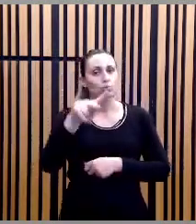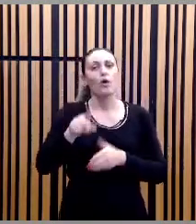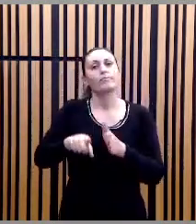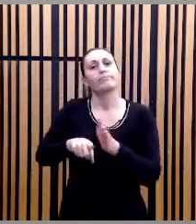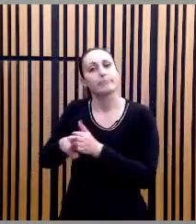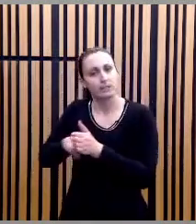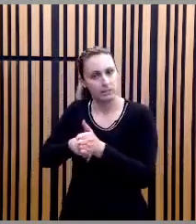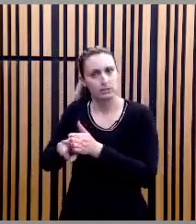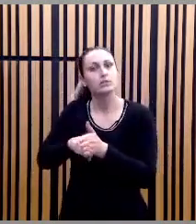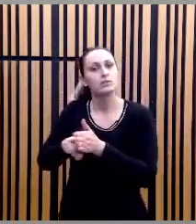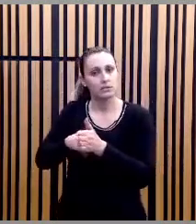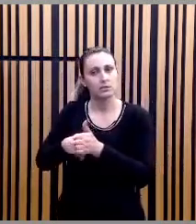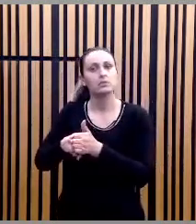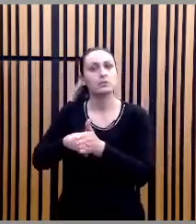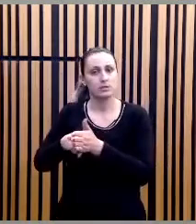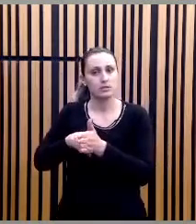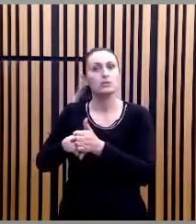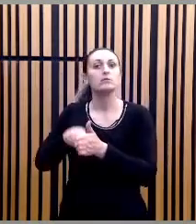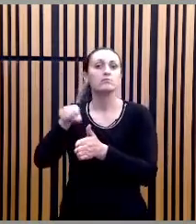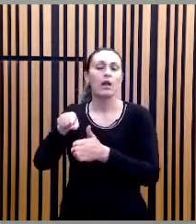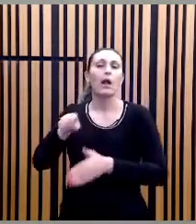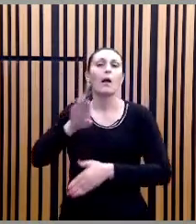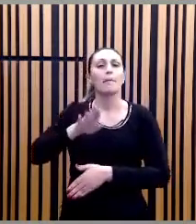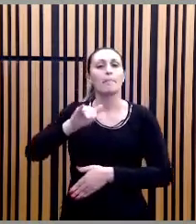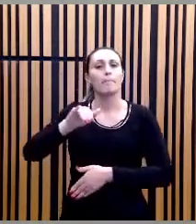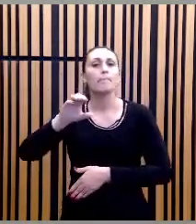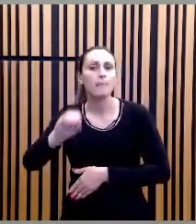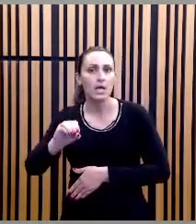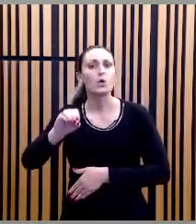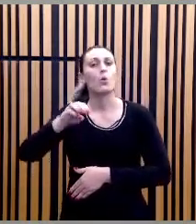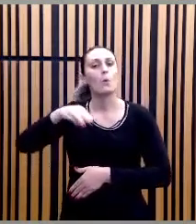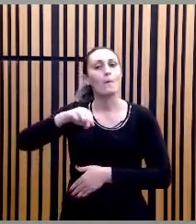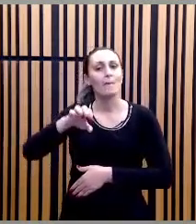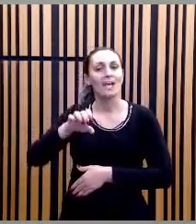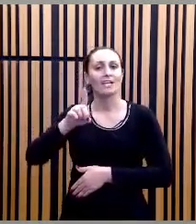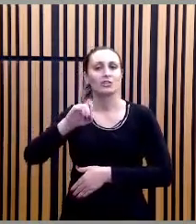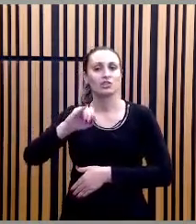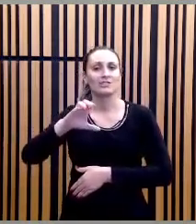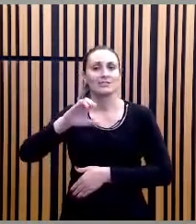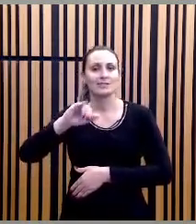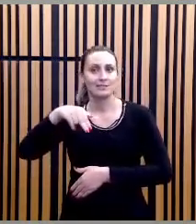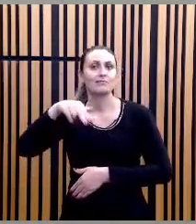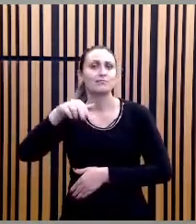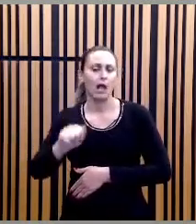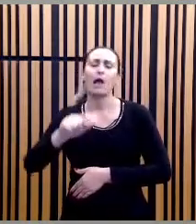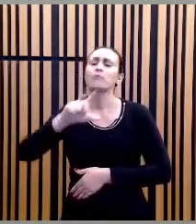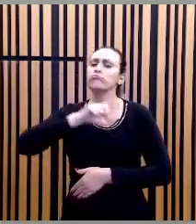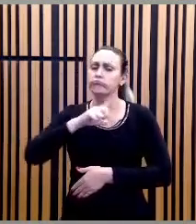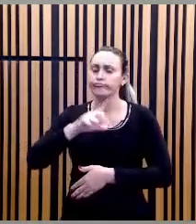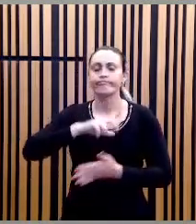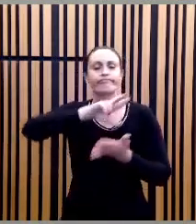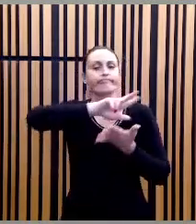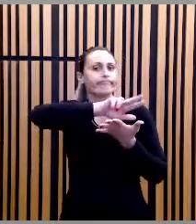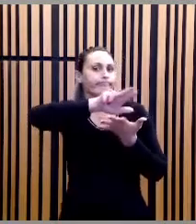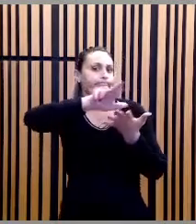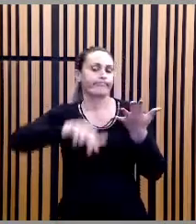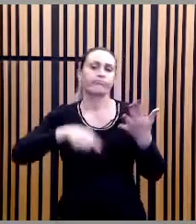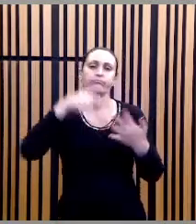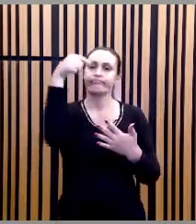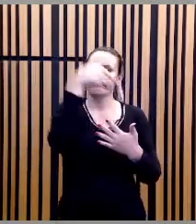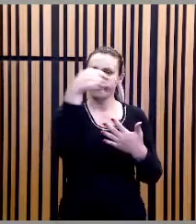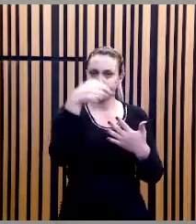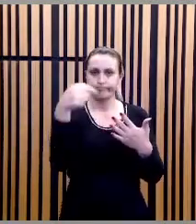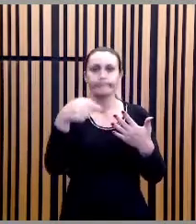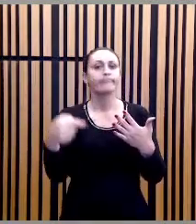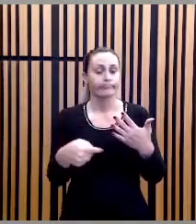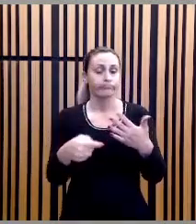pesquisa de biomedicina, enfim, na parte de medicina, ali a gente tem vários laboratórios equipados.